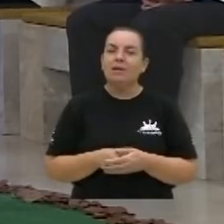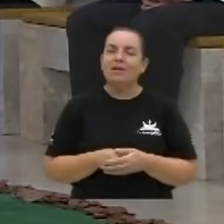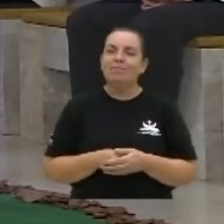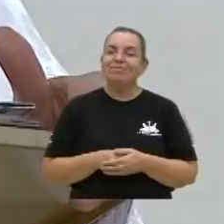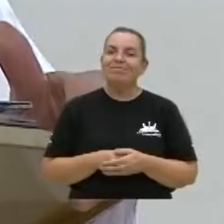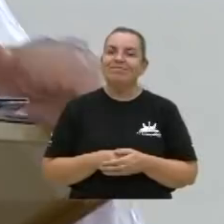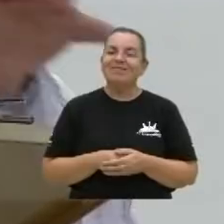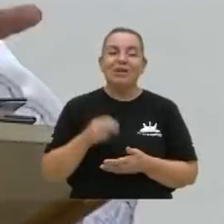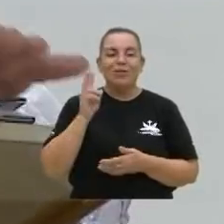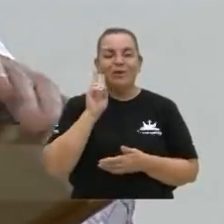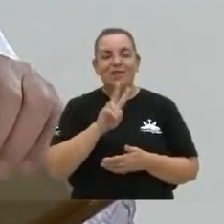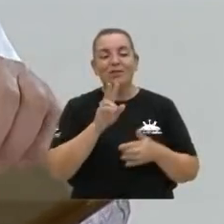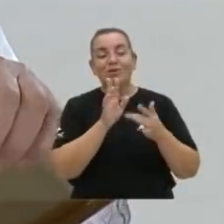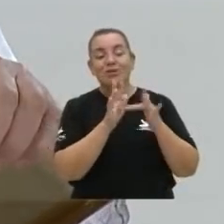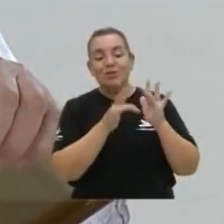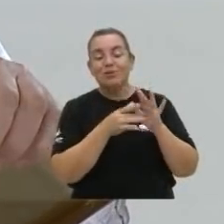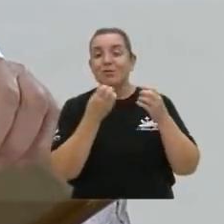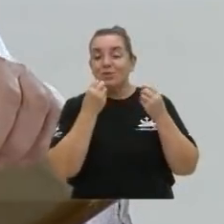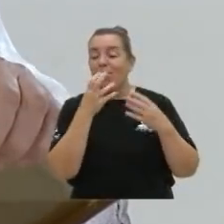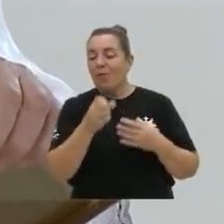porque Jesus, o bom pastor,